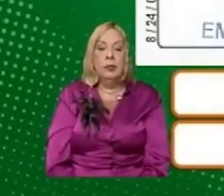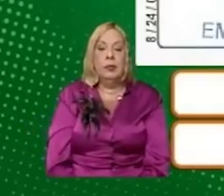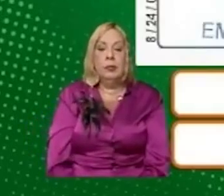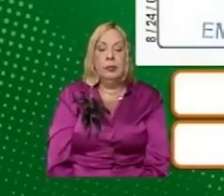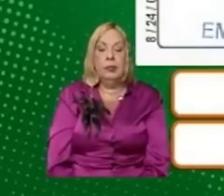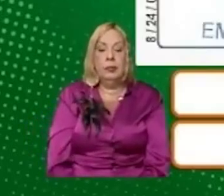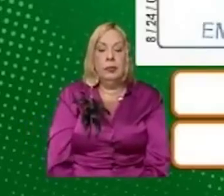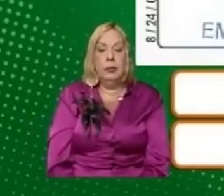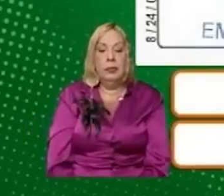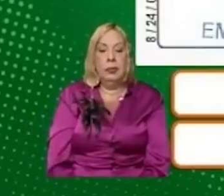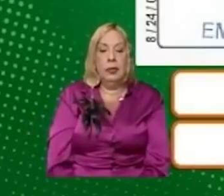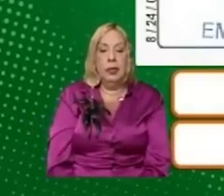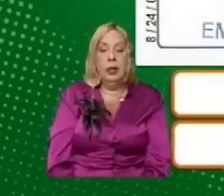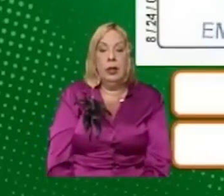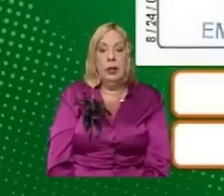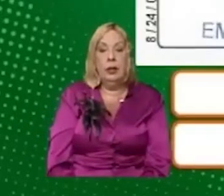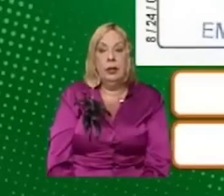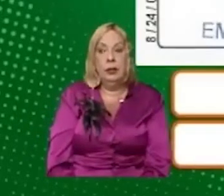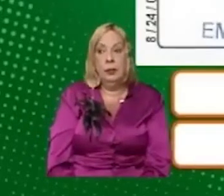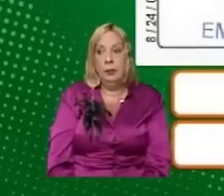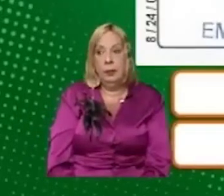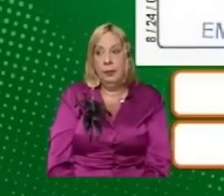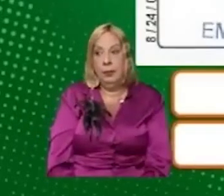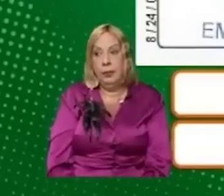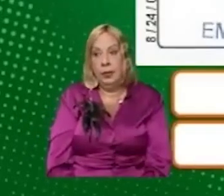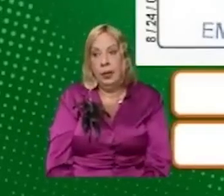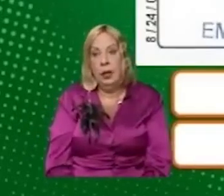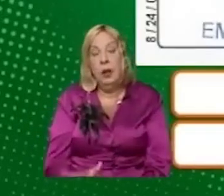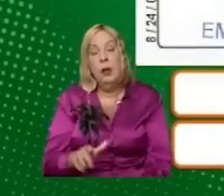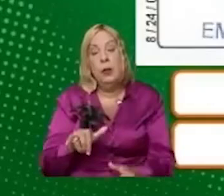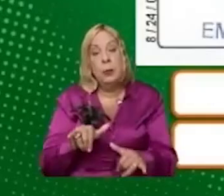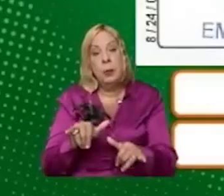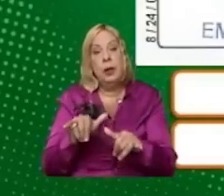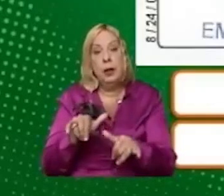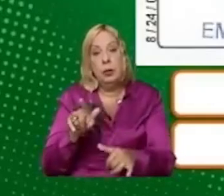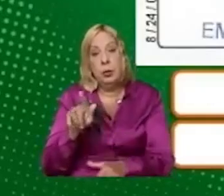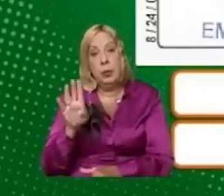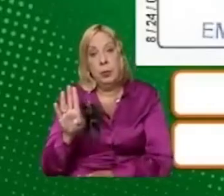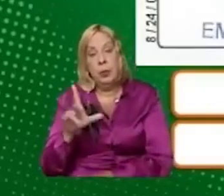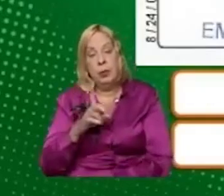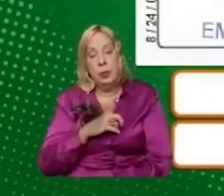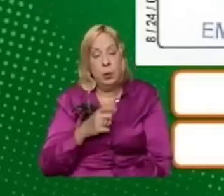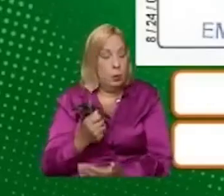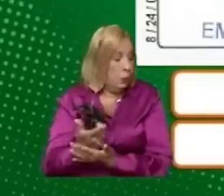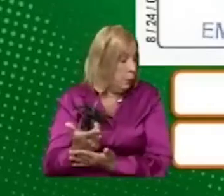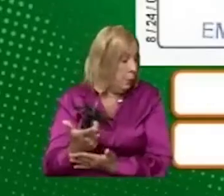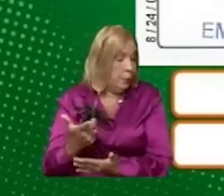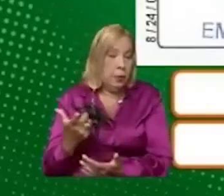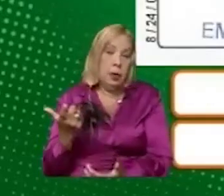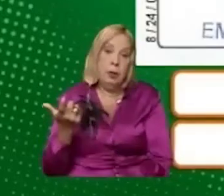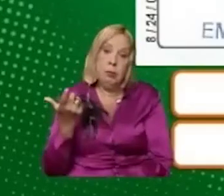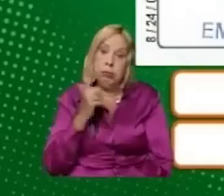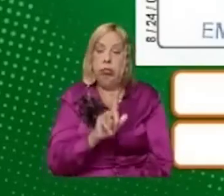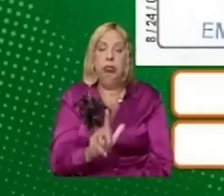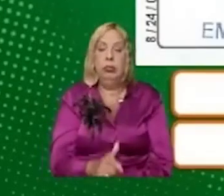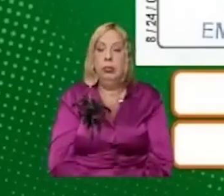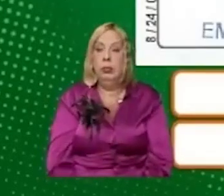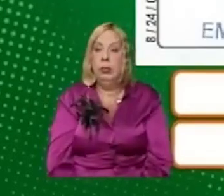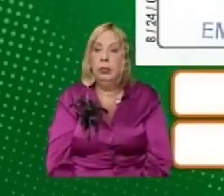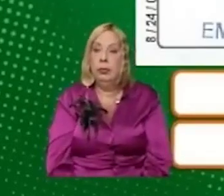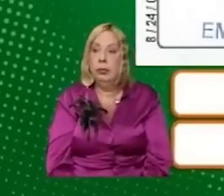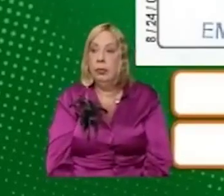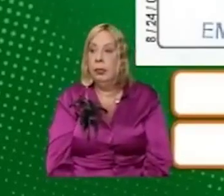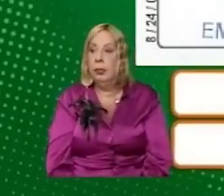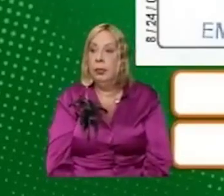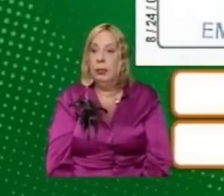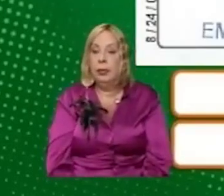Barbosa, Orlando Dantas. Tava lá fazendo comprinhas, etc e tal. Ô Vinícius, duvido, posso ter